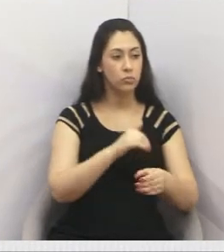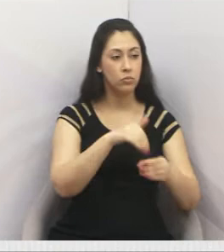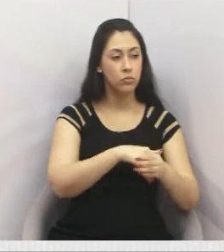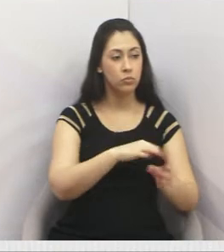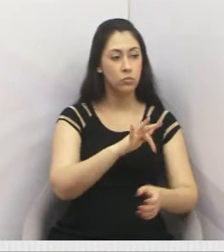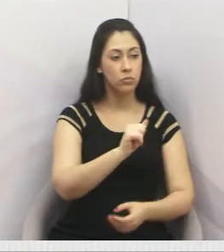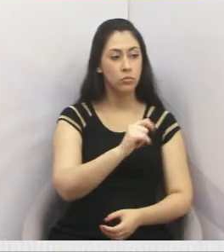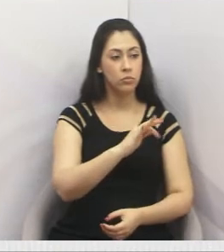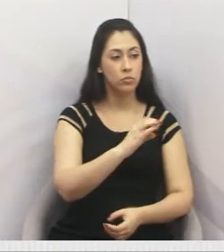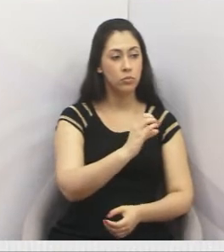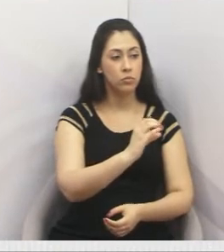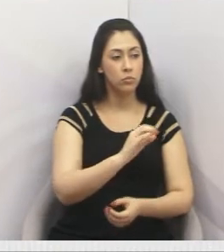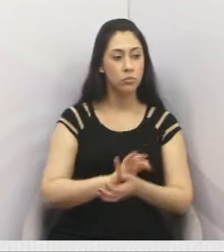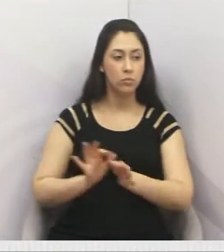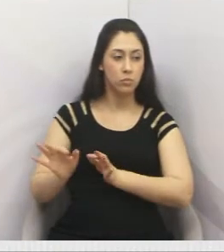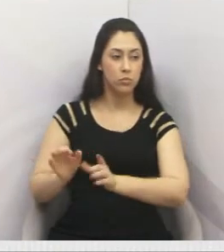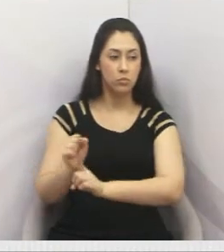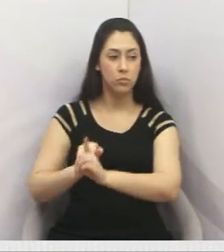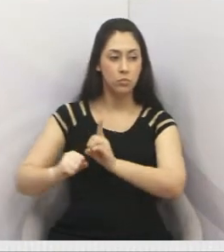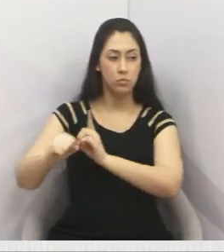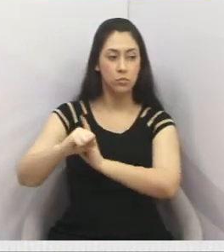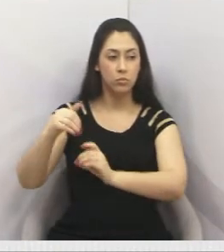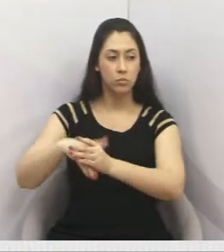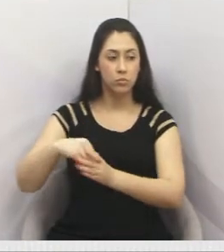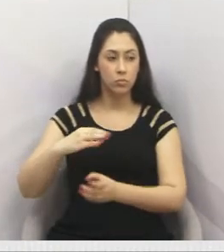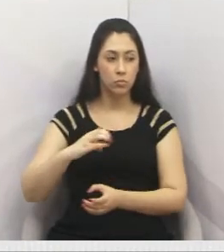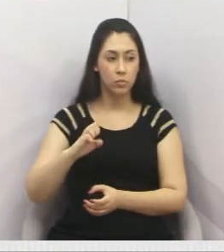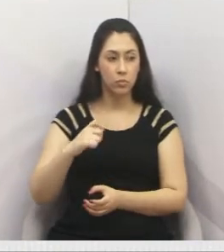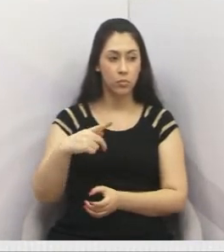FATEC, e Organização da Sociedade Civil, CEPAC.